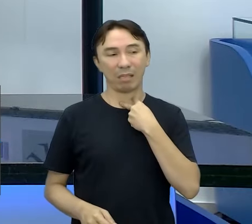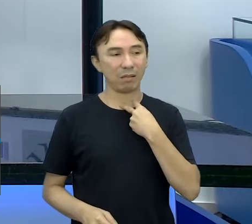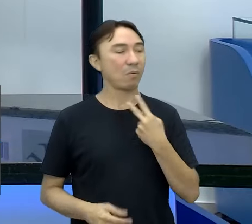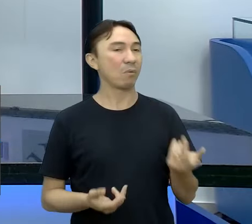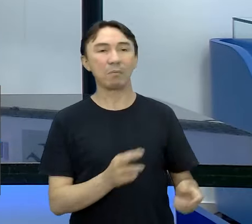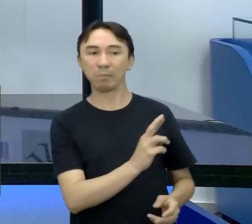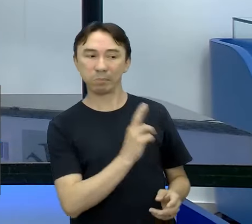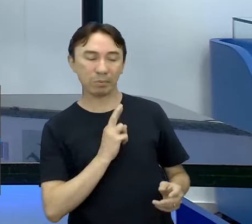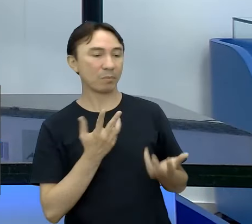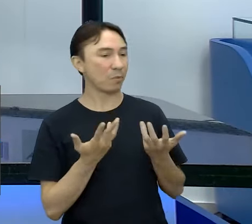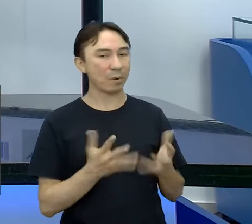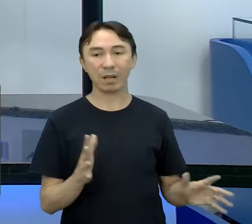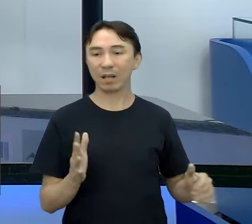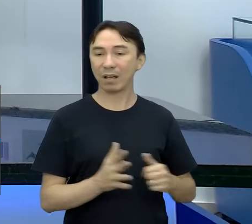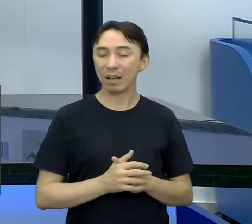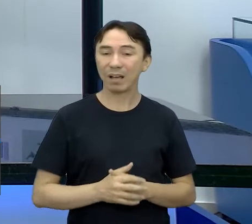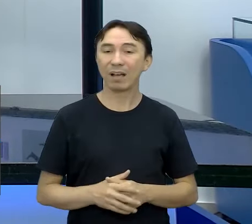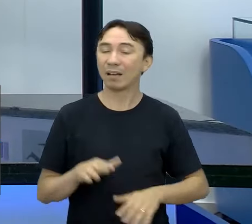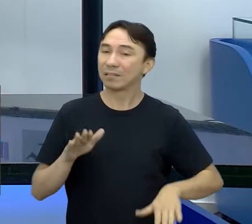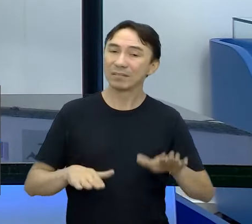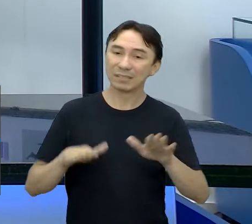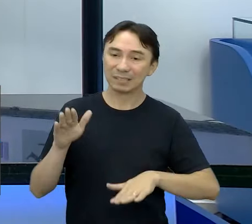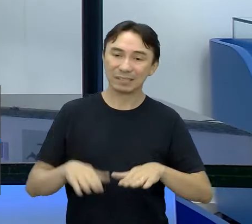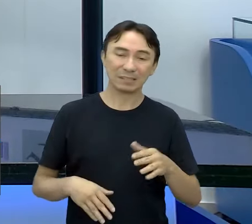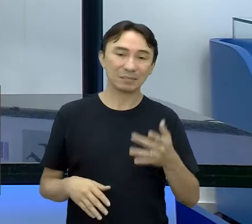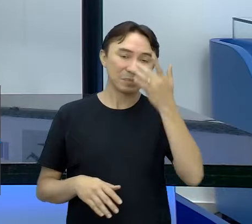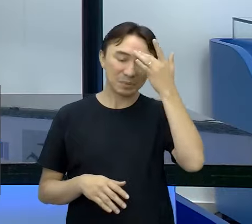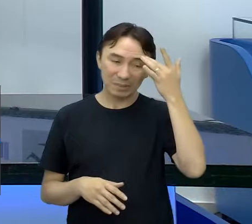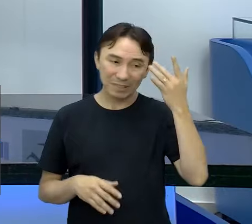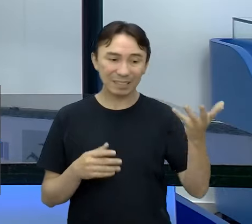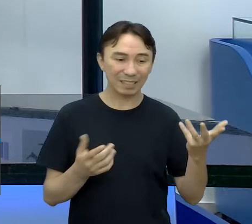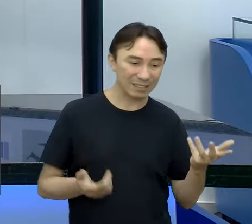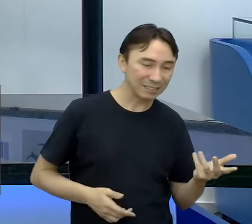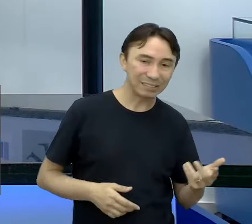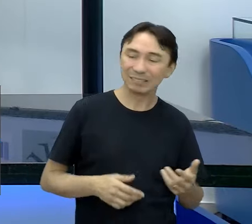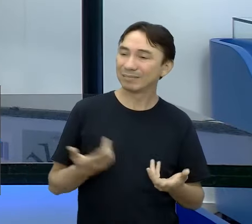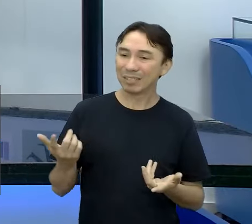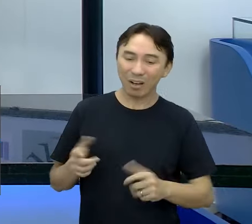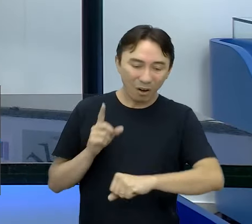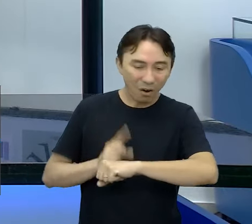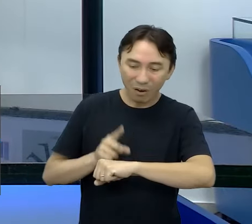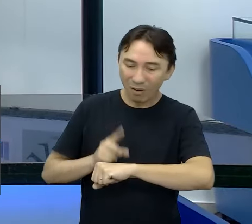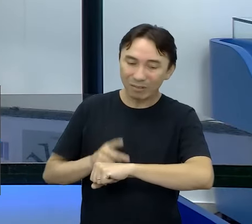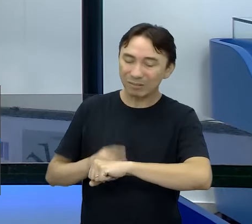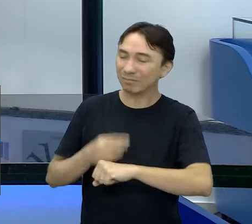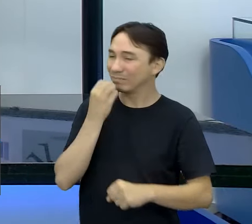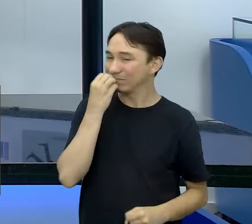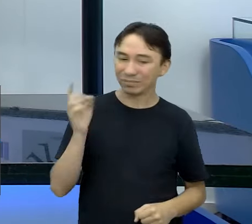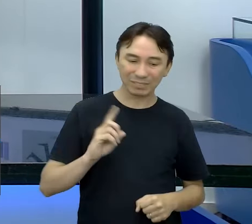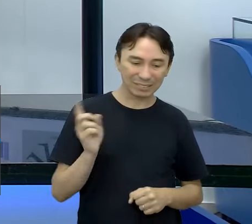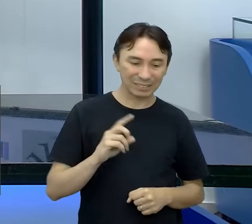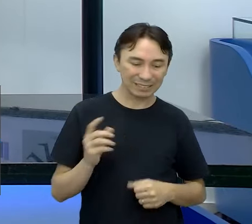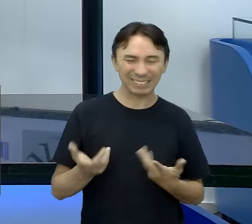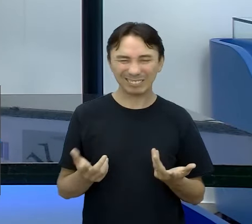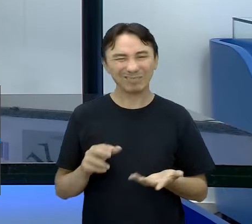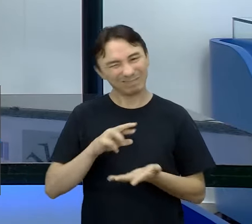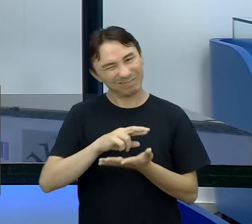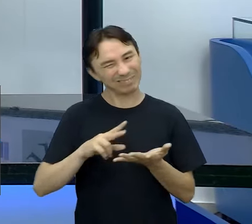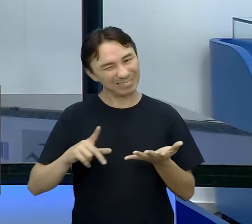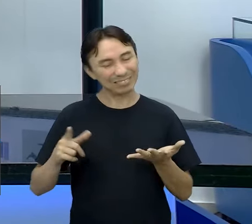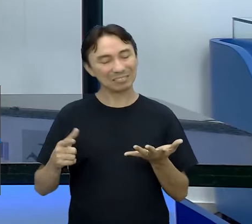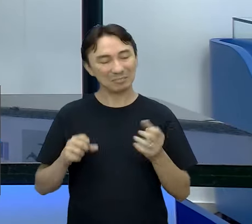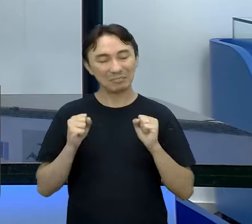pessoas que não estão no ambiente na hora que você quer fazer a pesquisa, não estão no dia. Então, tem vários fatores que interferem. Então,